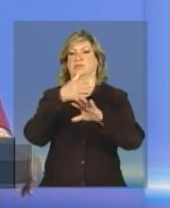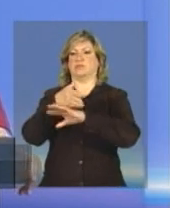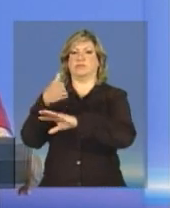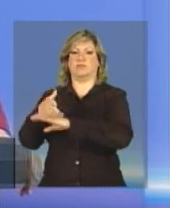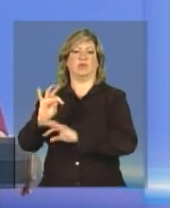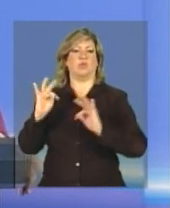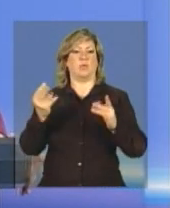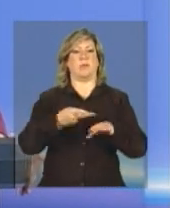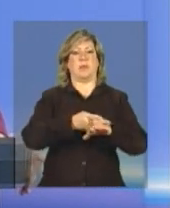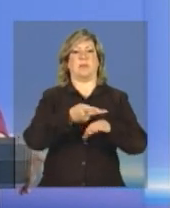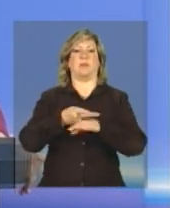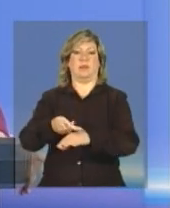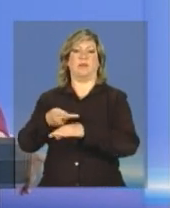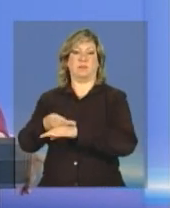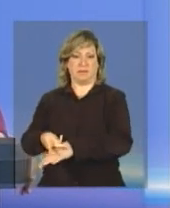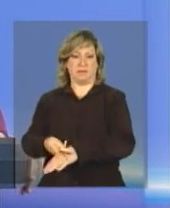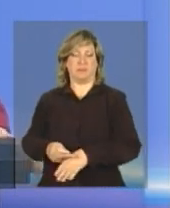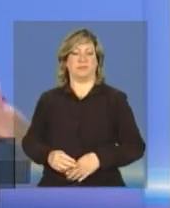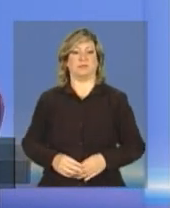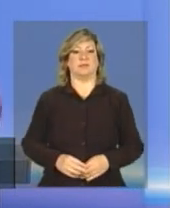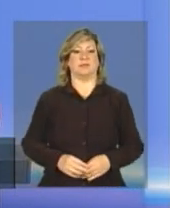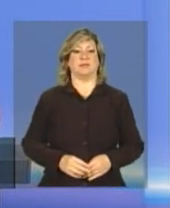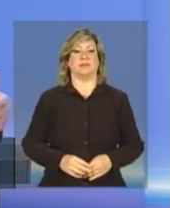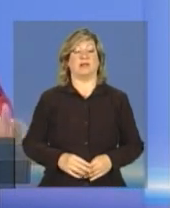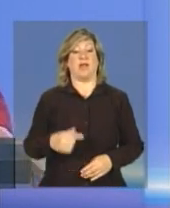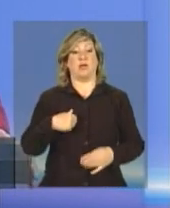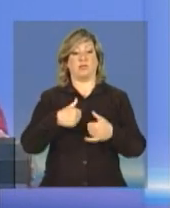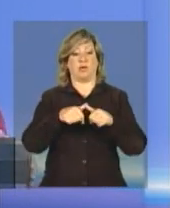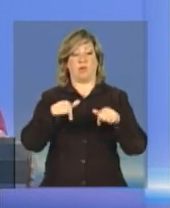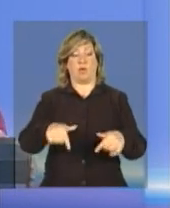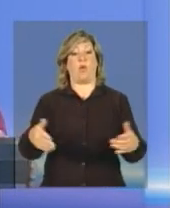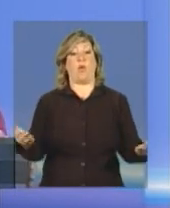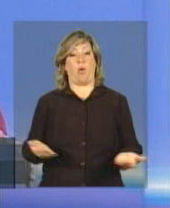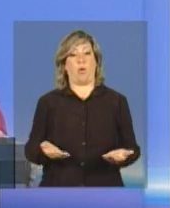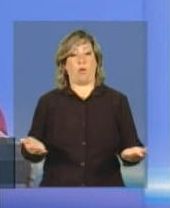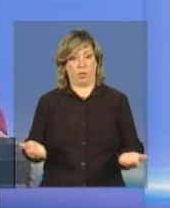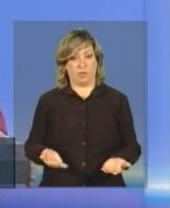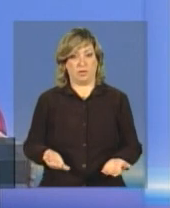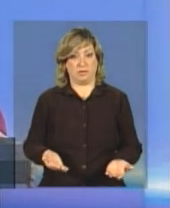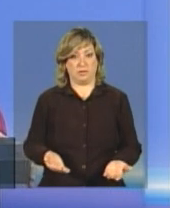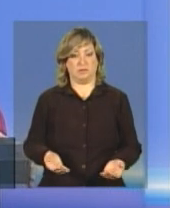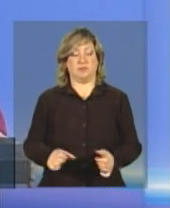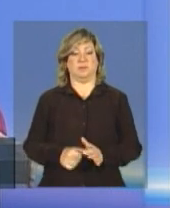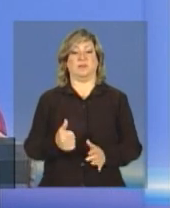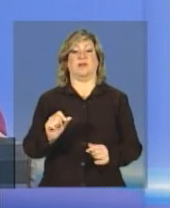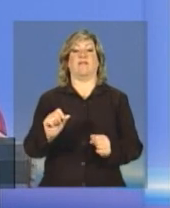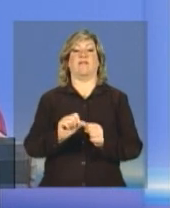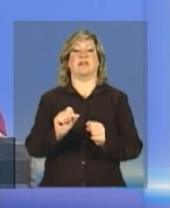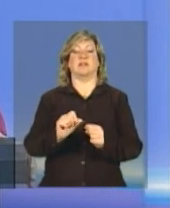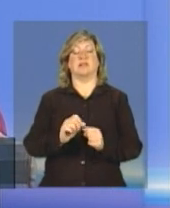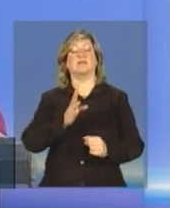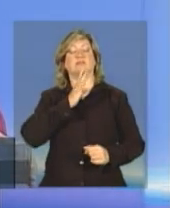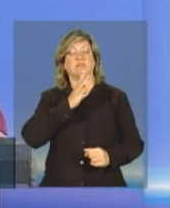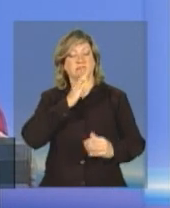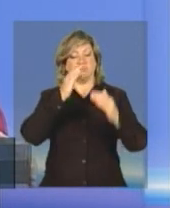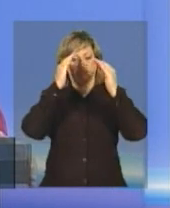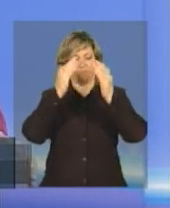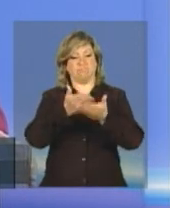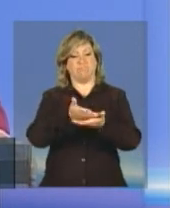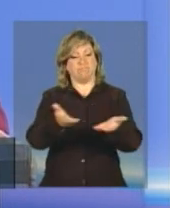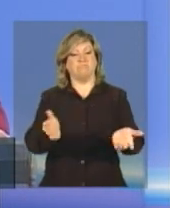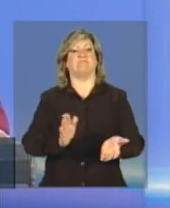as premiações, e eu estou aqui hoje fazendo um reconhecimento